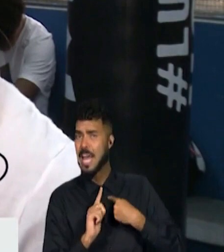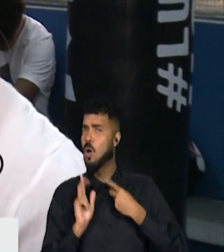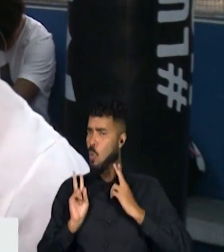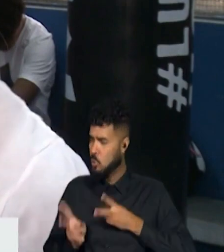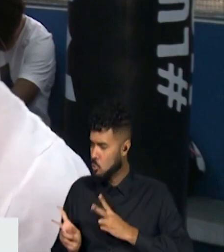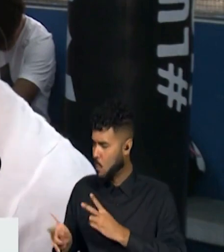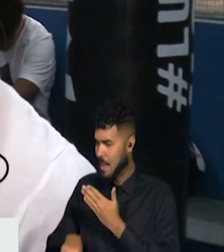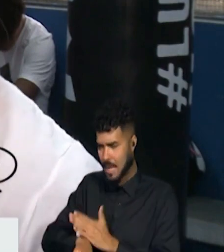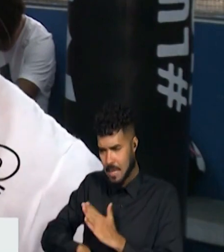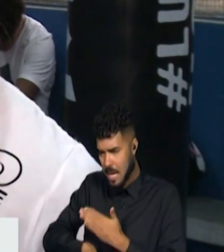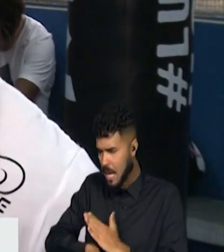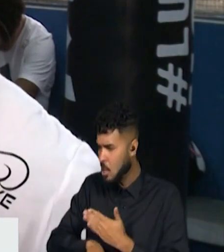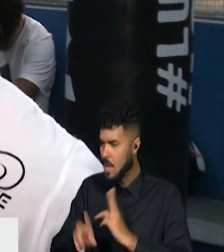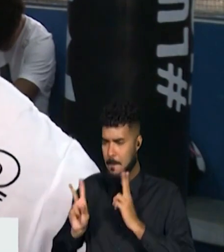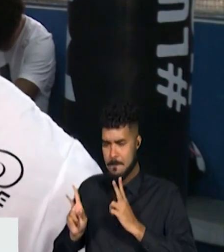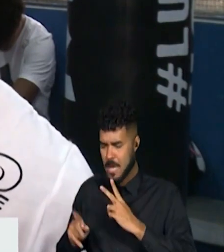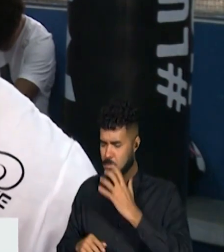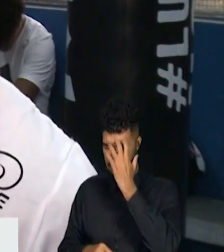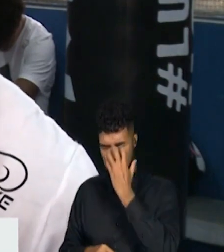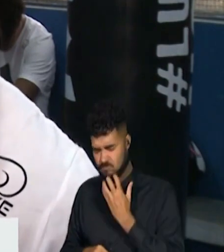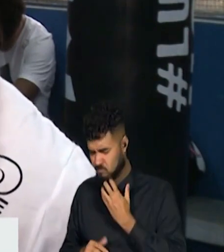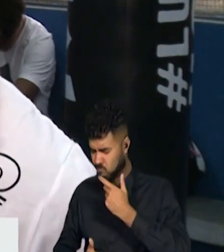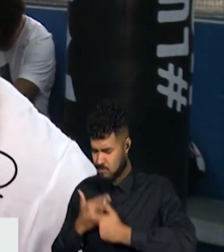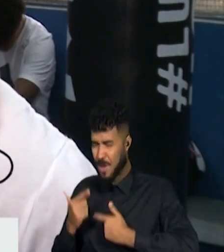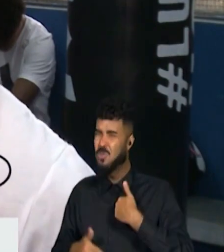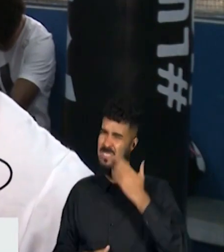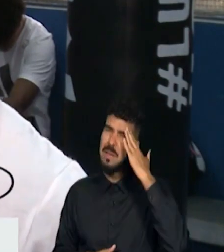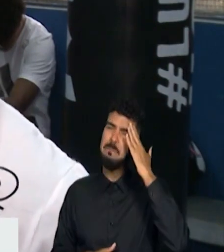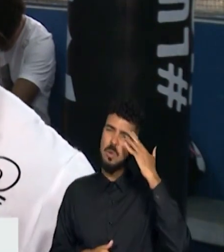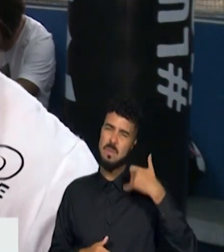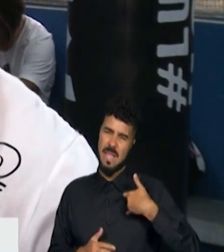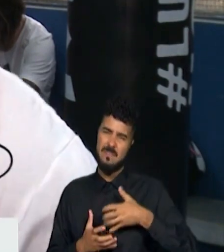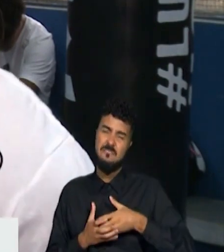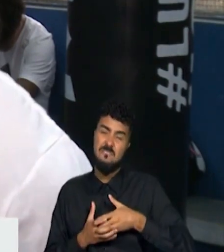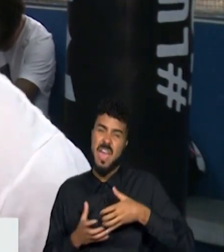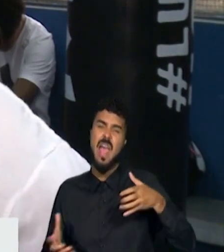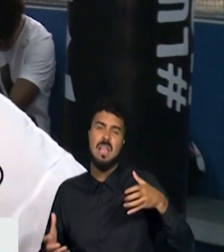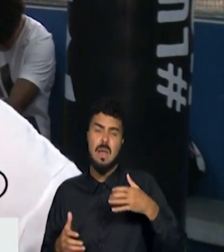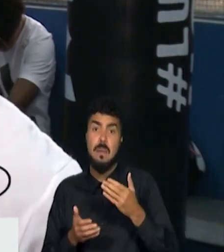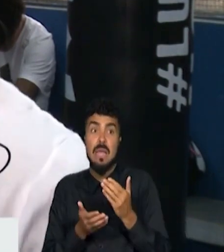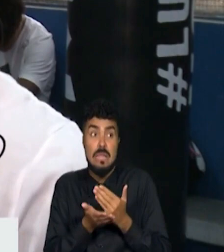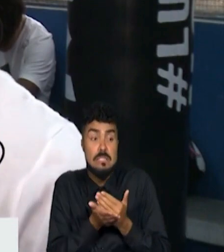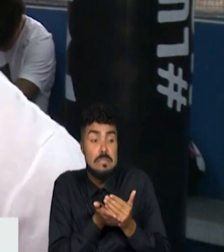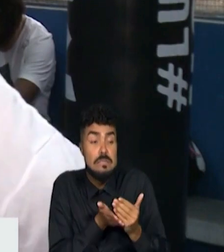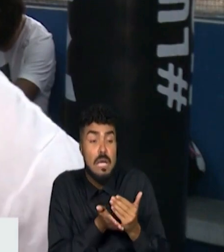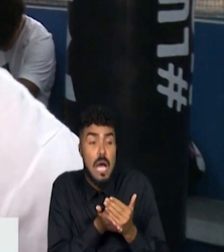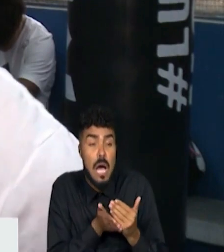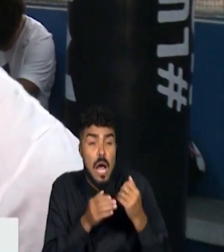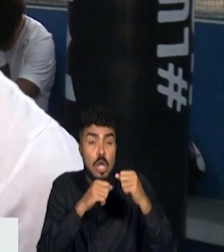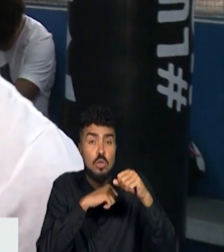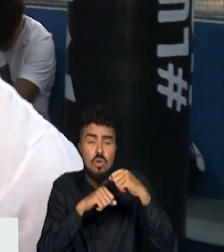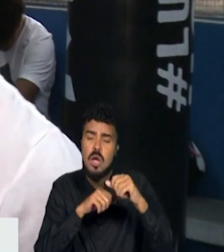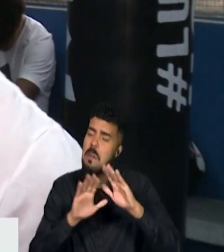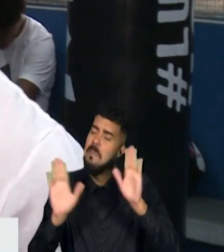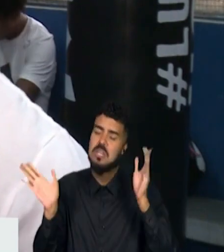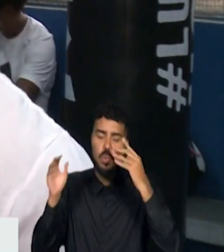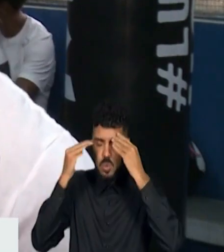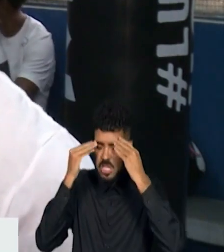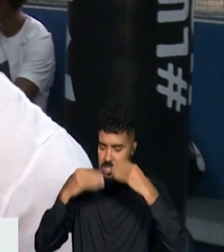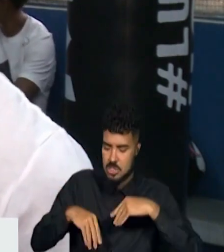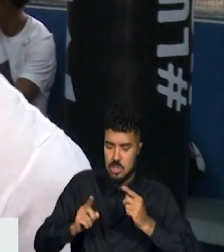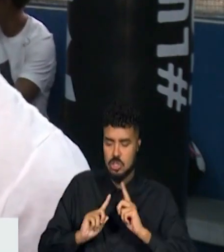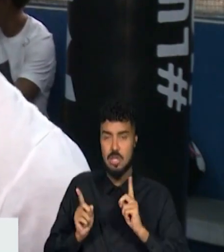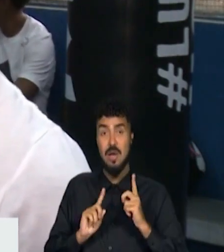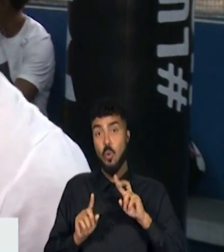mesma força. Eu sabia que eu estava velha já para estar iniciando, né, para estar no começo de luta. Mas eu não desisti, só fiquei